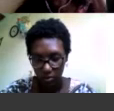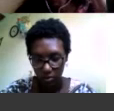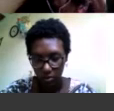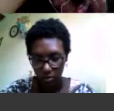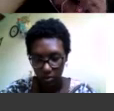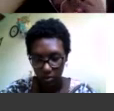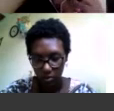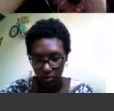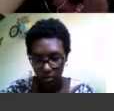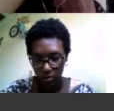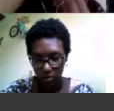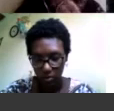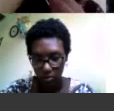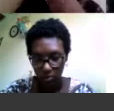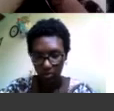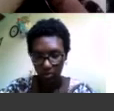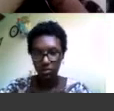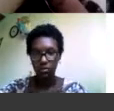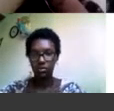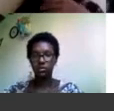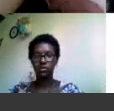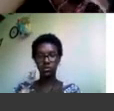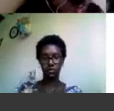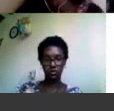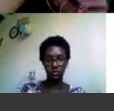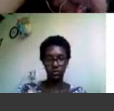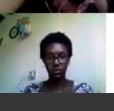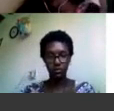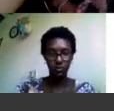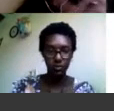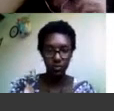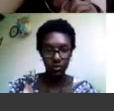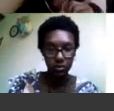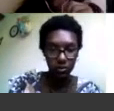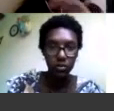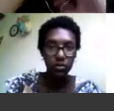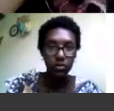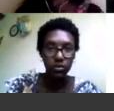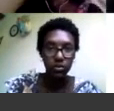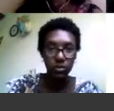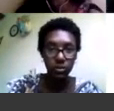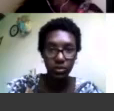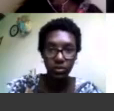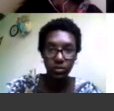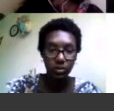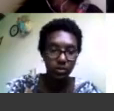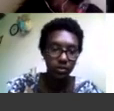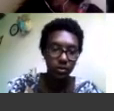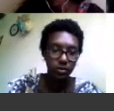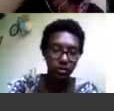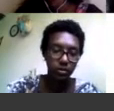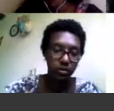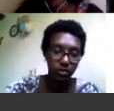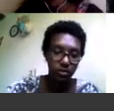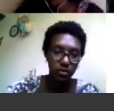a gente pensava. Mas a gente criou algumas estratégias e aí, por conta até do tempo, a gente aqui só está dando mesmo um pouco desse norte.